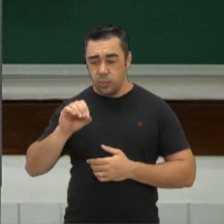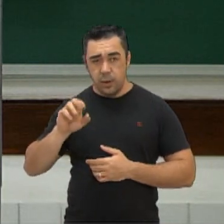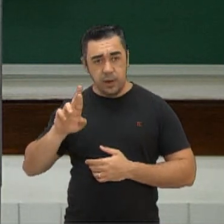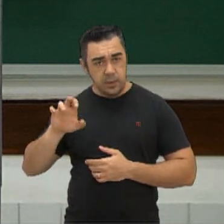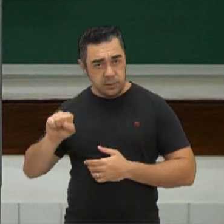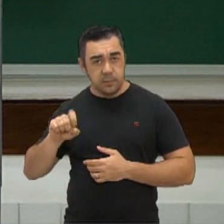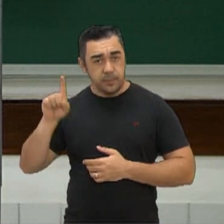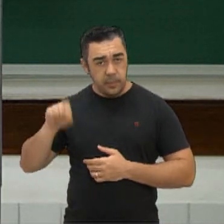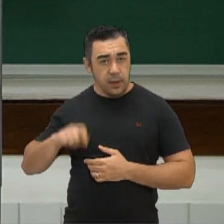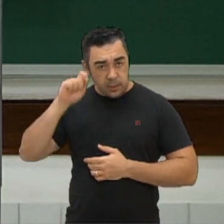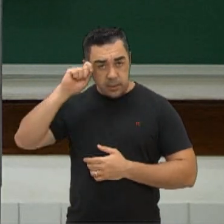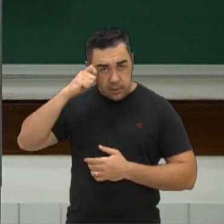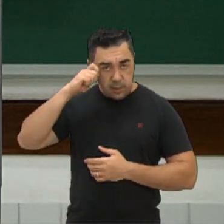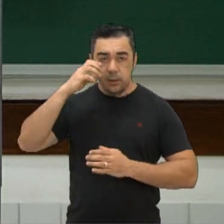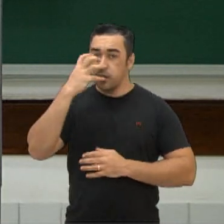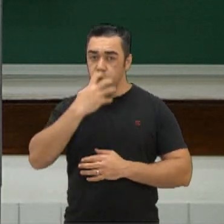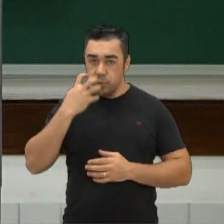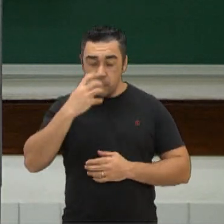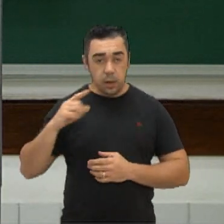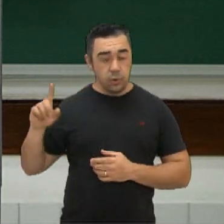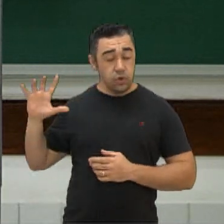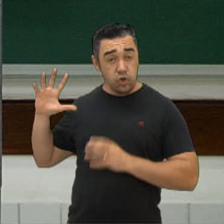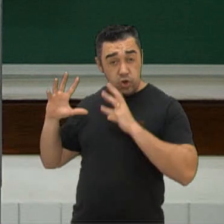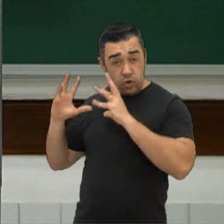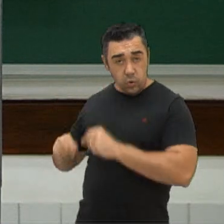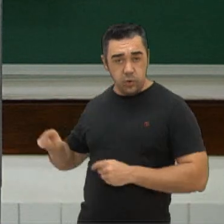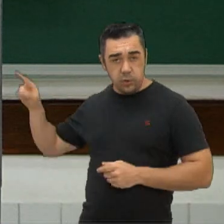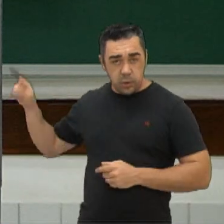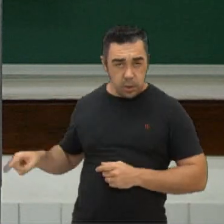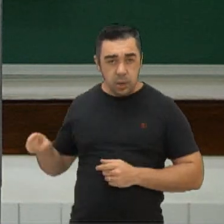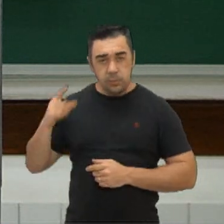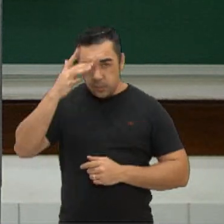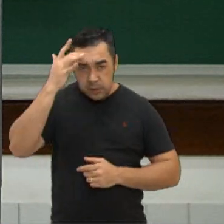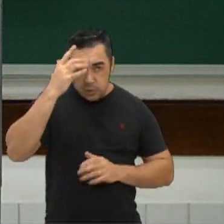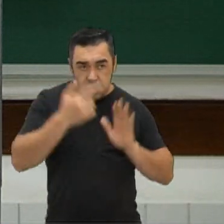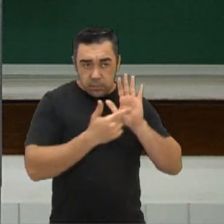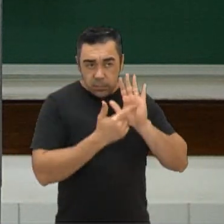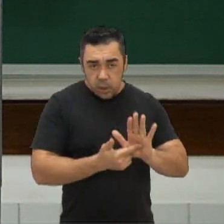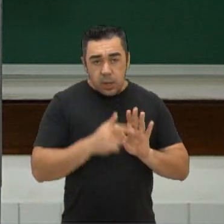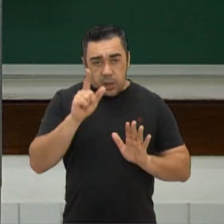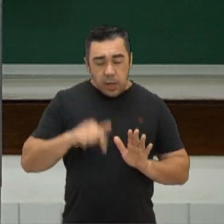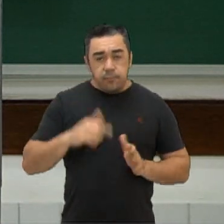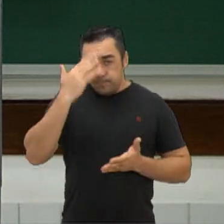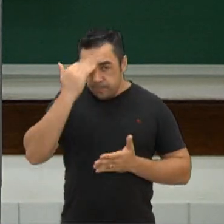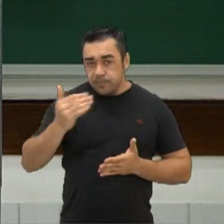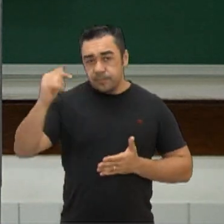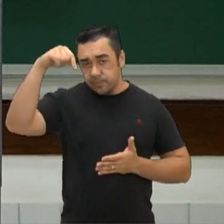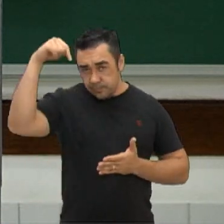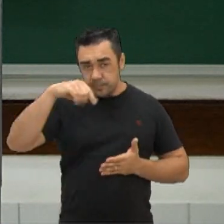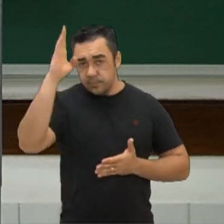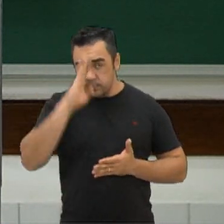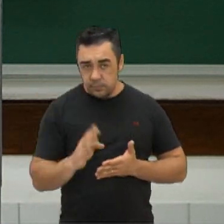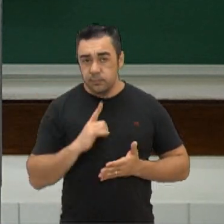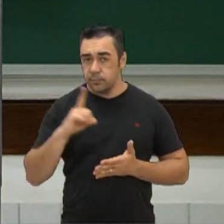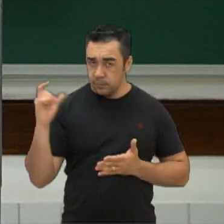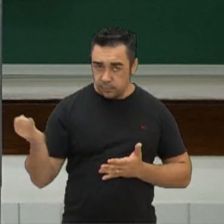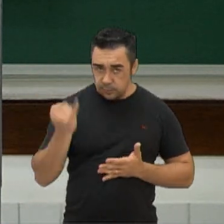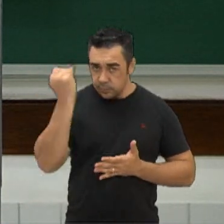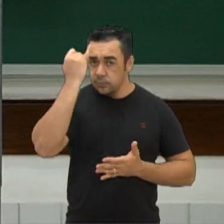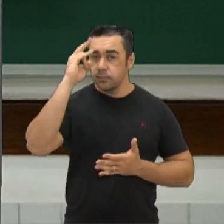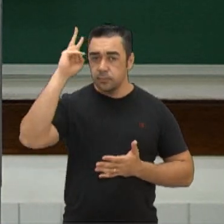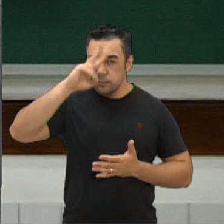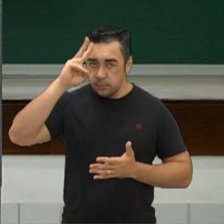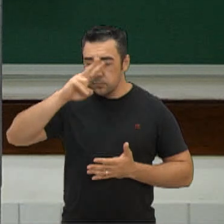de descendência negra e africana que fizeram sucesso aqui no Brasil, que tem a sua importância histórica, tem a